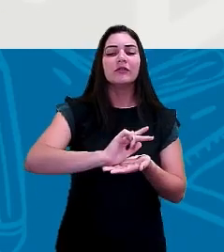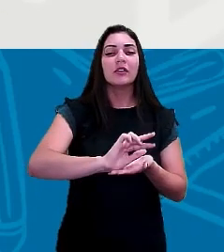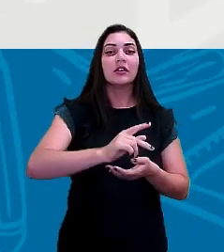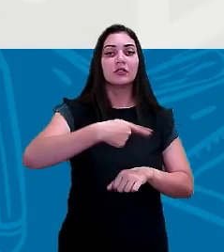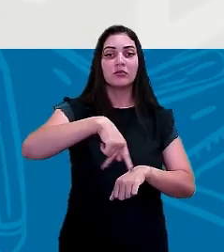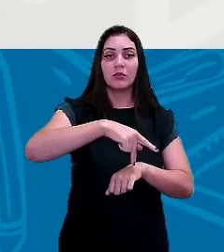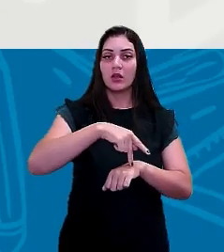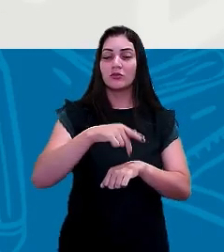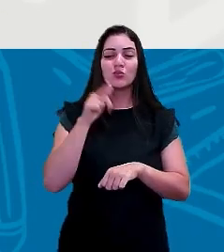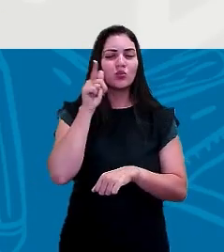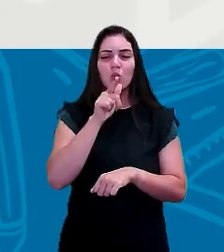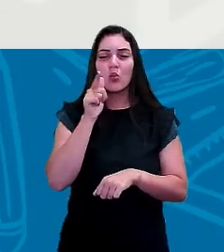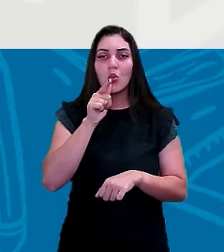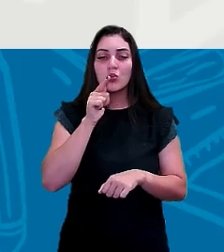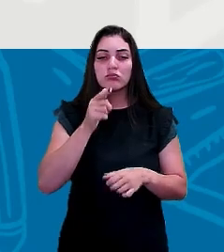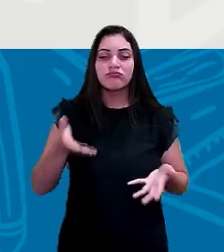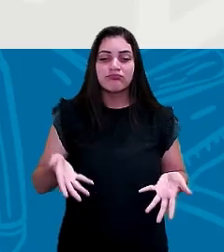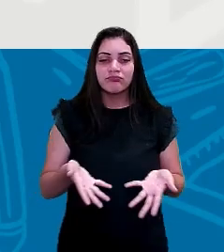nos seus jogadores.